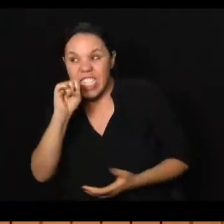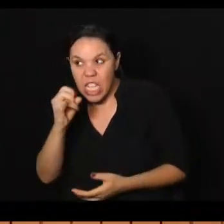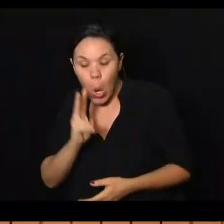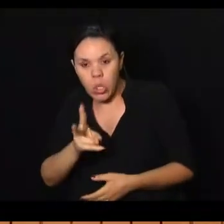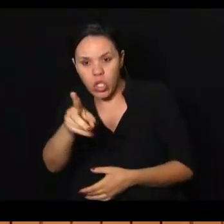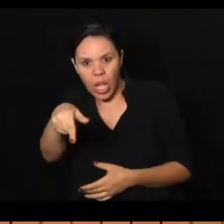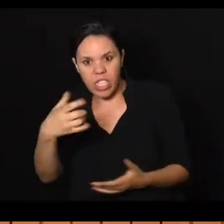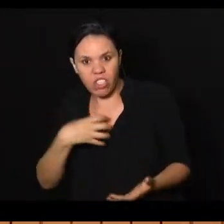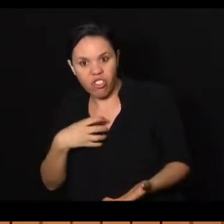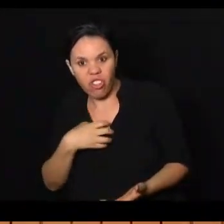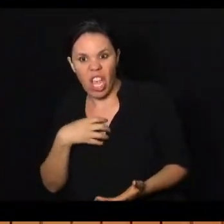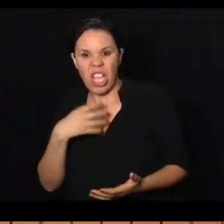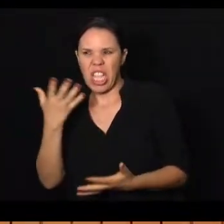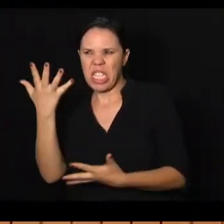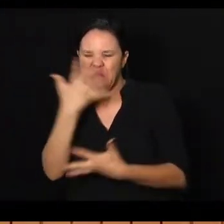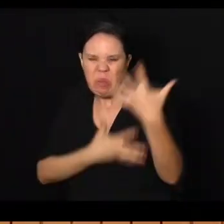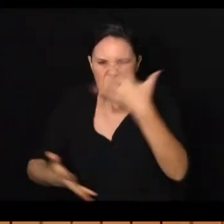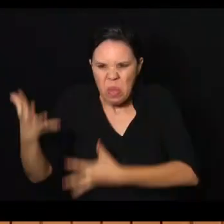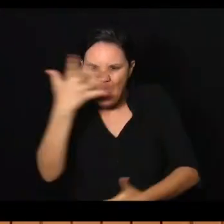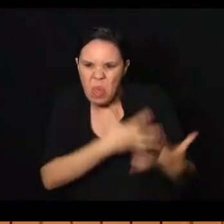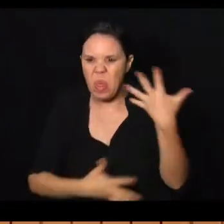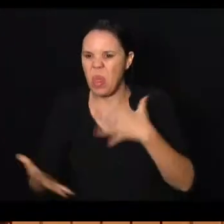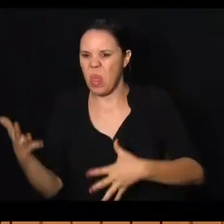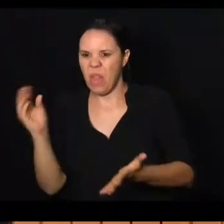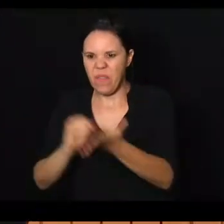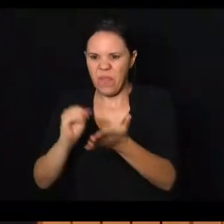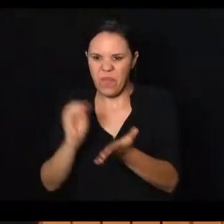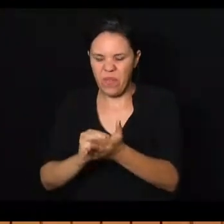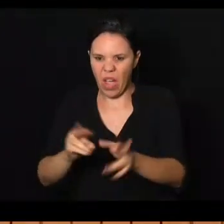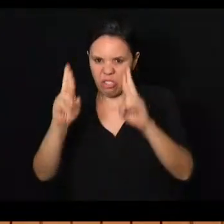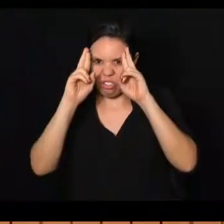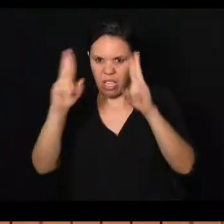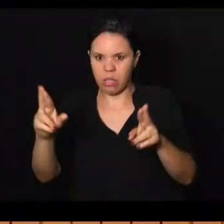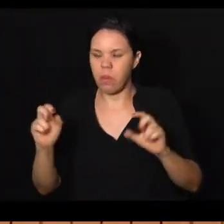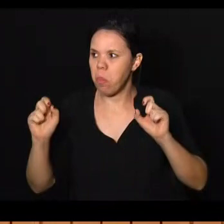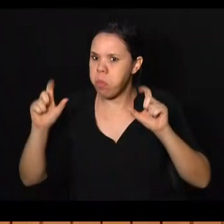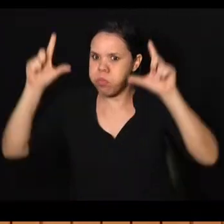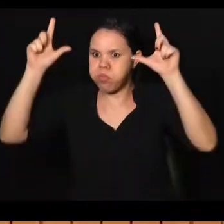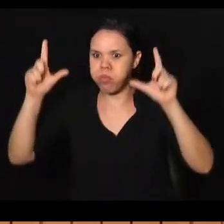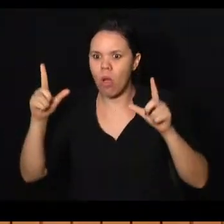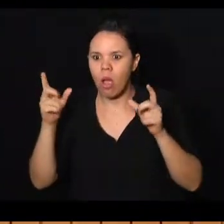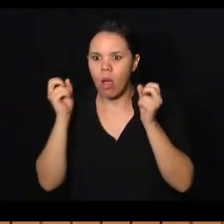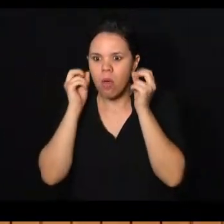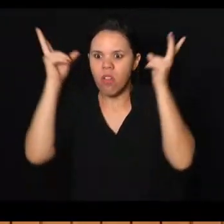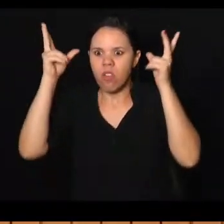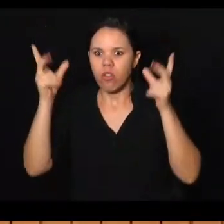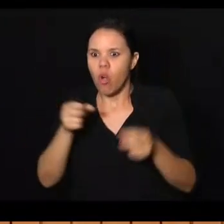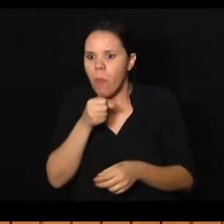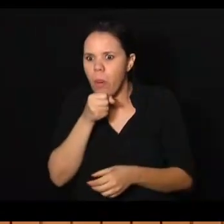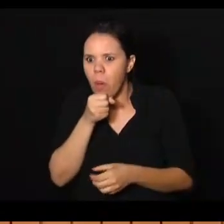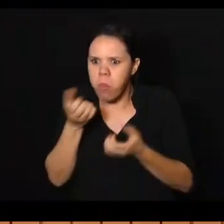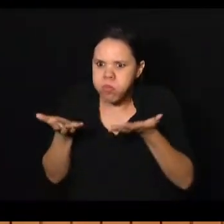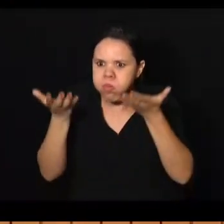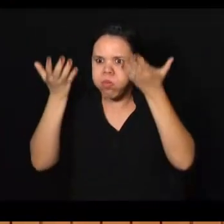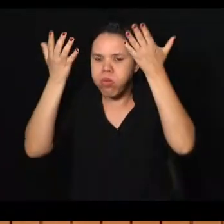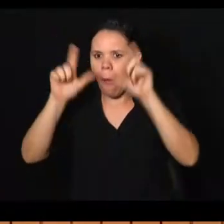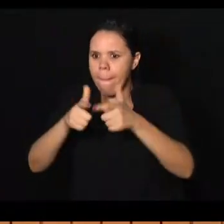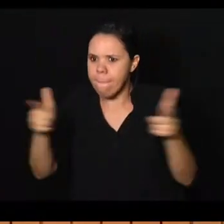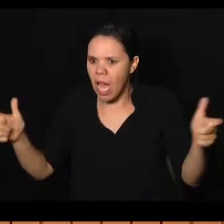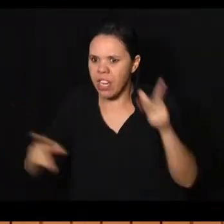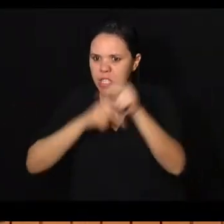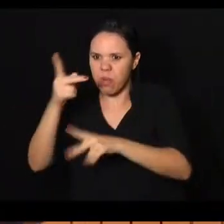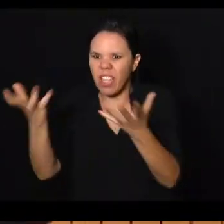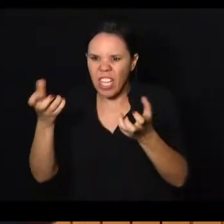continuar com essa postura inadequada, eu vou pedir para aumentar o som aqui, porque eu estou vendo que a maioria quer ouvir a